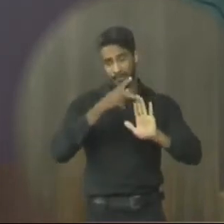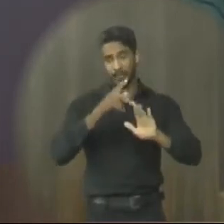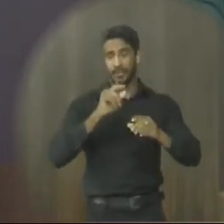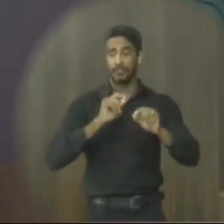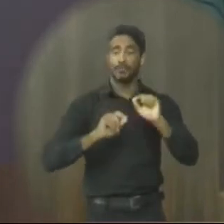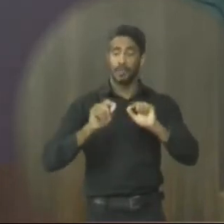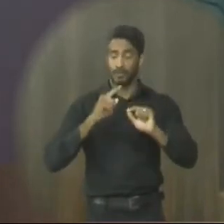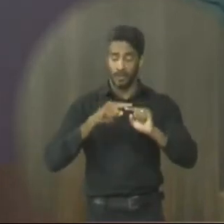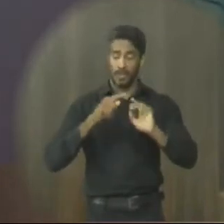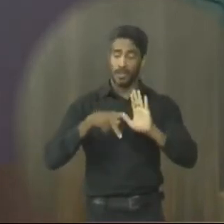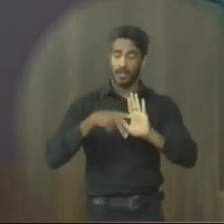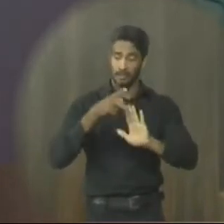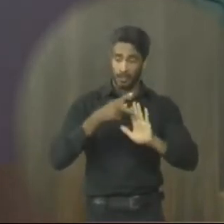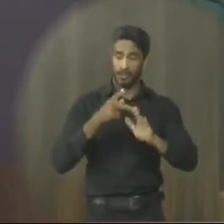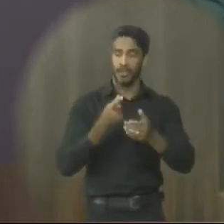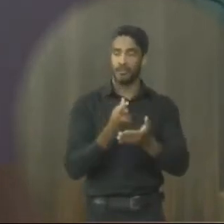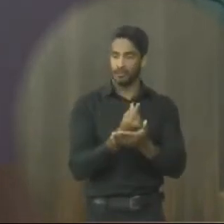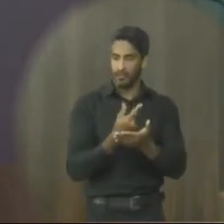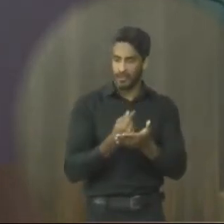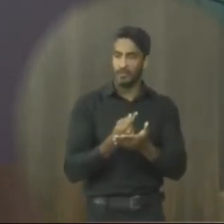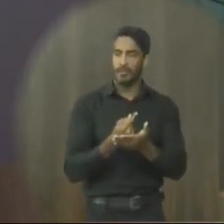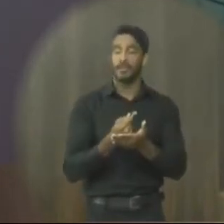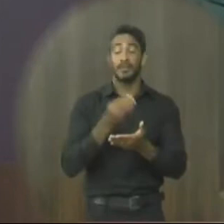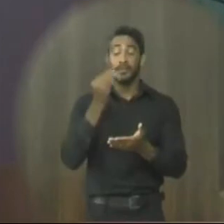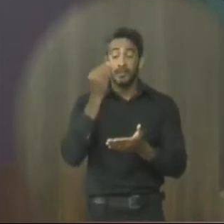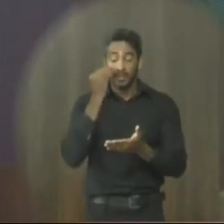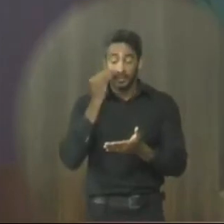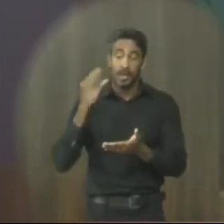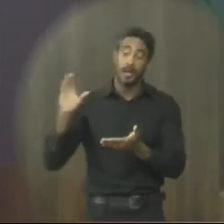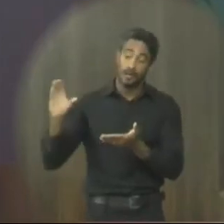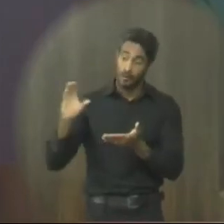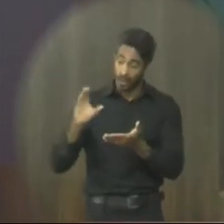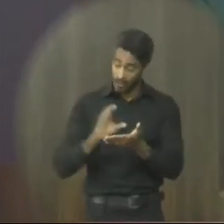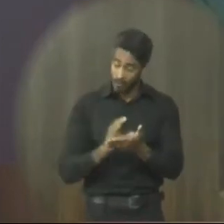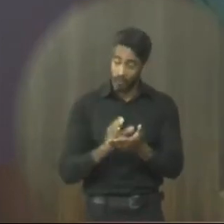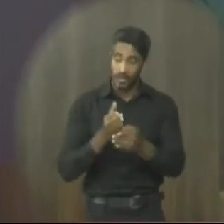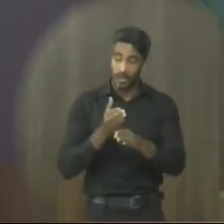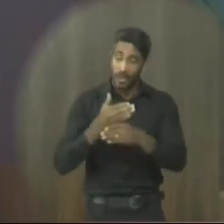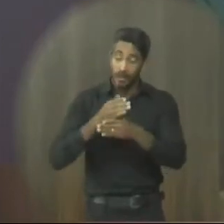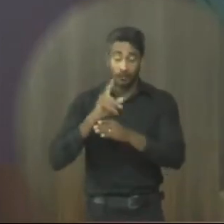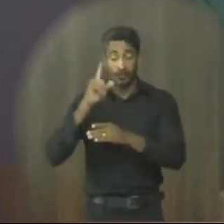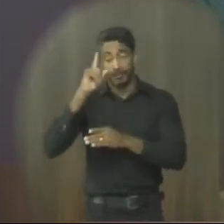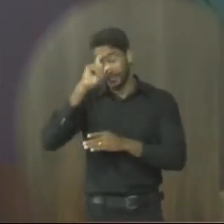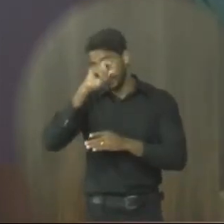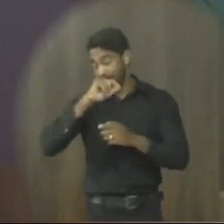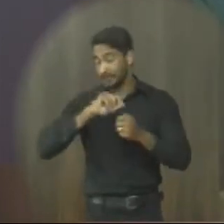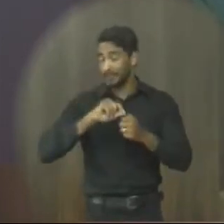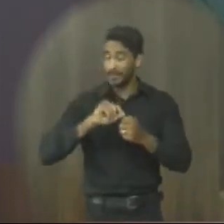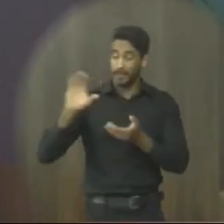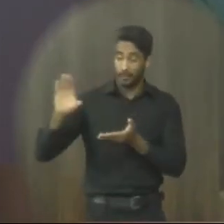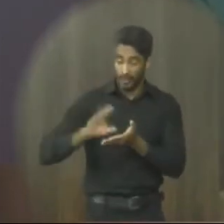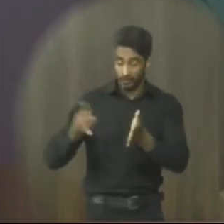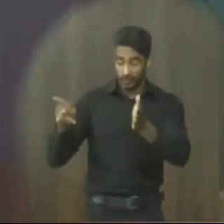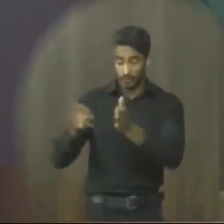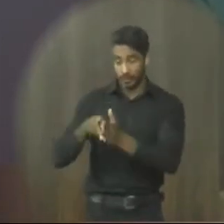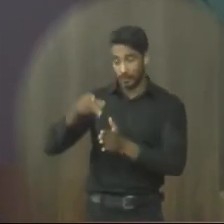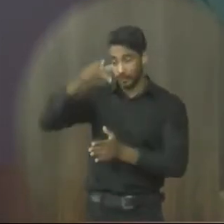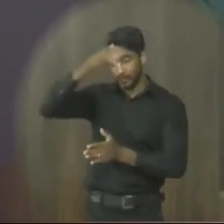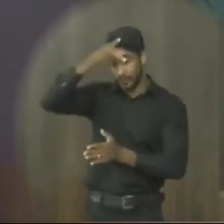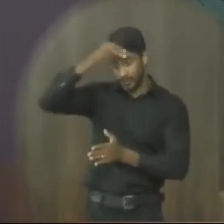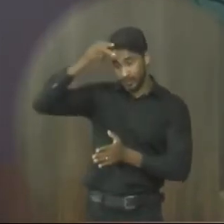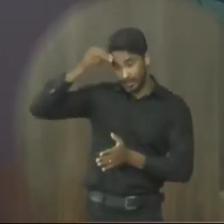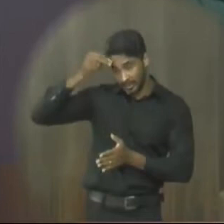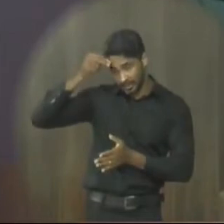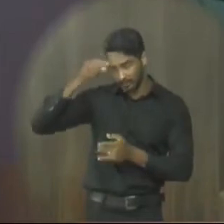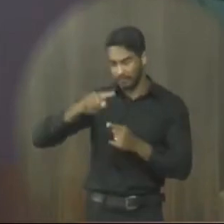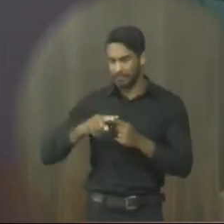esse projeto e com esse orçamento eu tentar buscar os recursos, que é uma obra difícil de se realizar com recursos do município, né? Mas